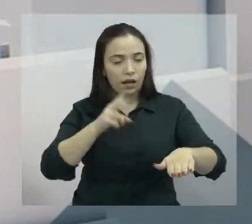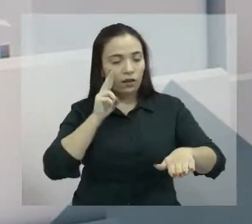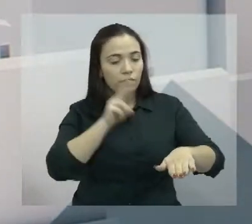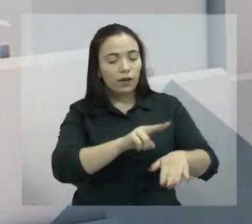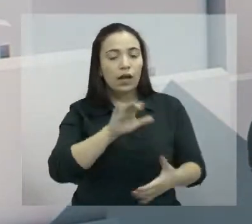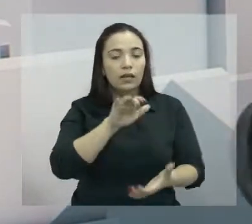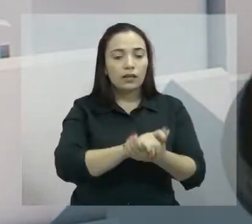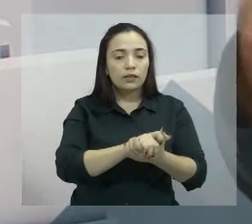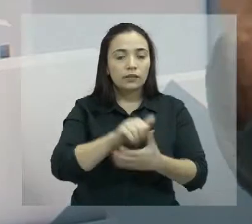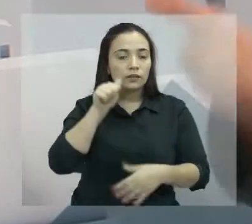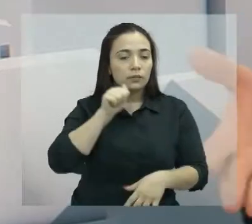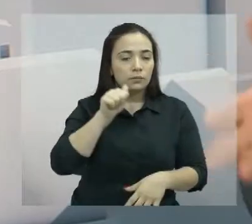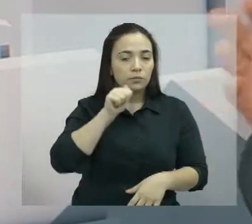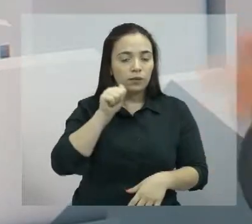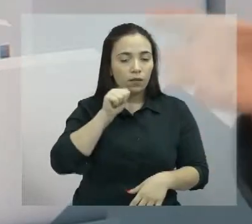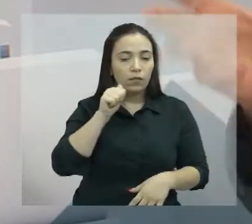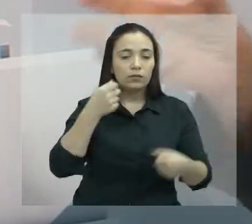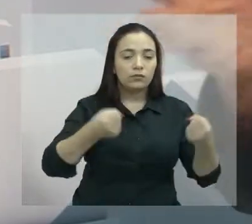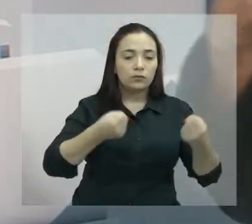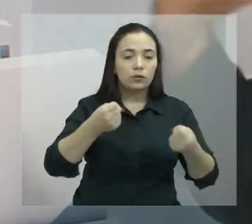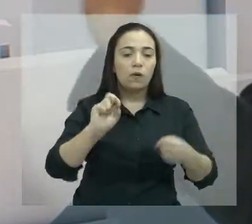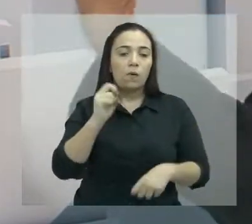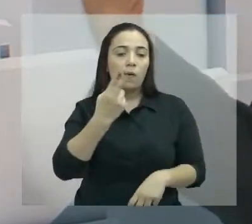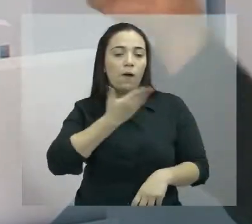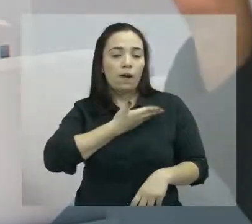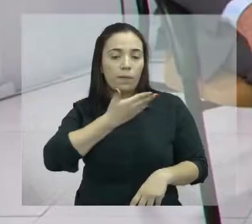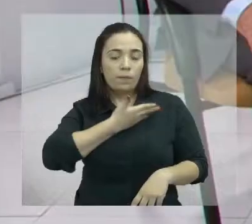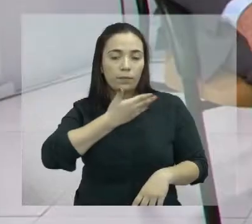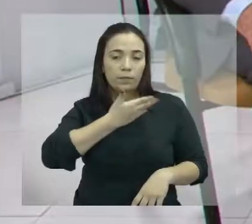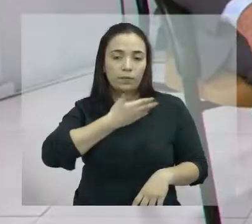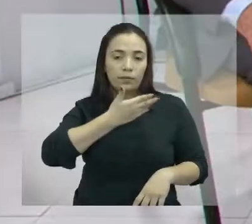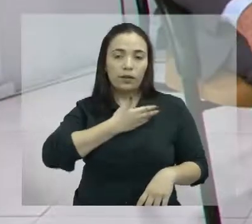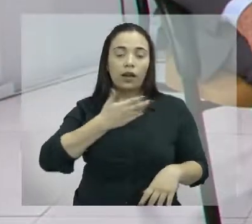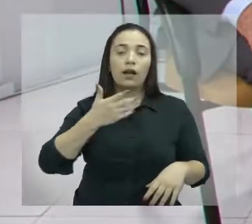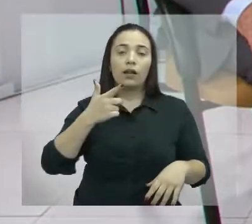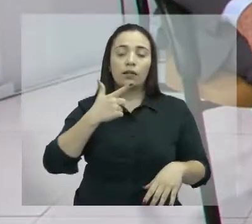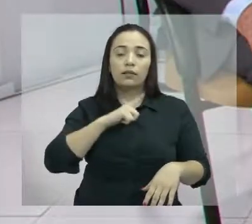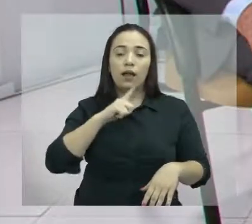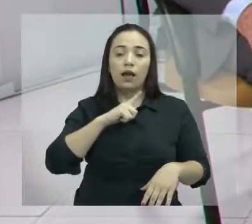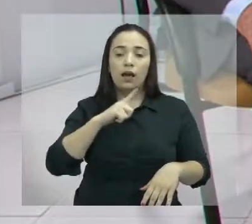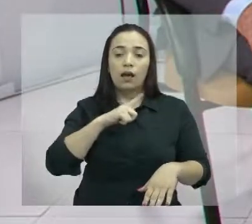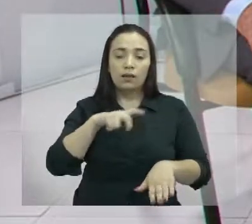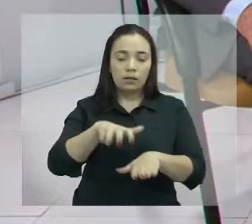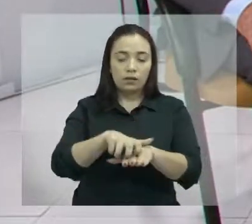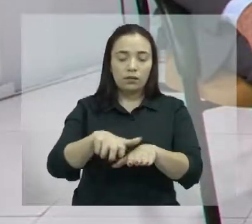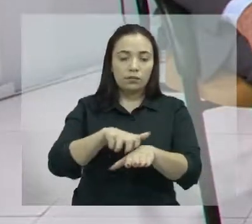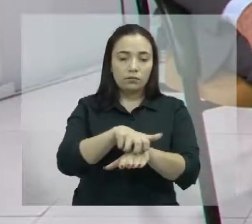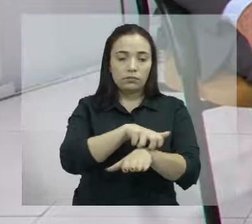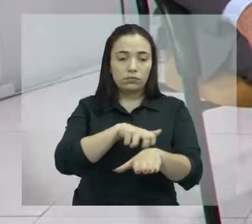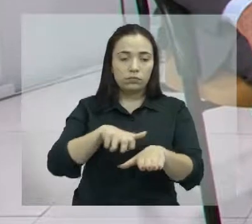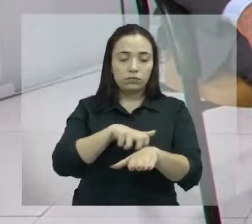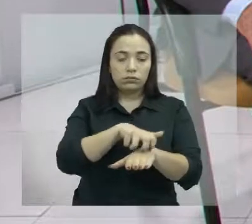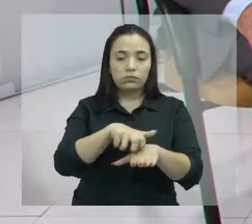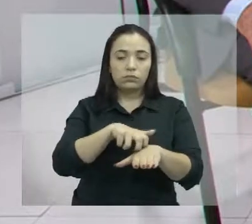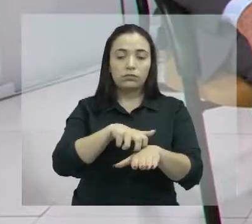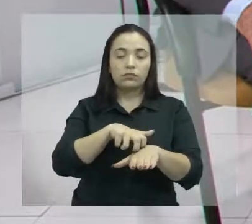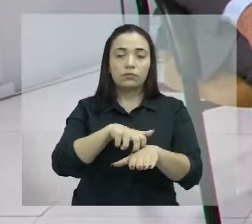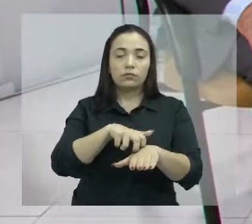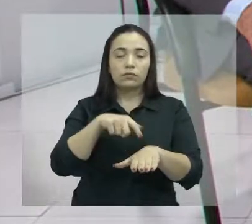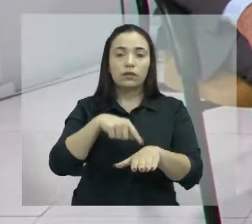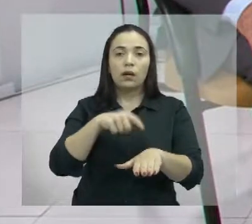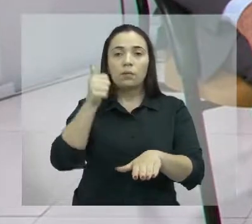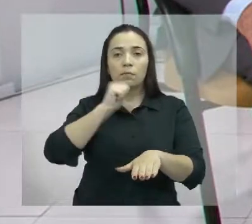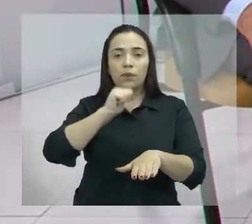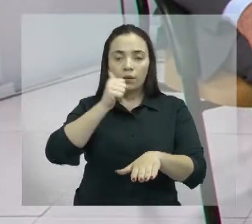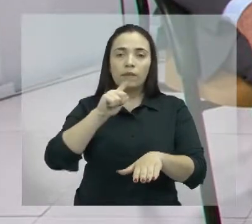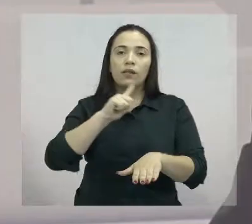está dirigindo, ou um amigo está dirigindo, enquanto outros, né, os outros que estão dentro do carro, quer dizer,